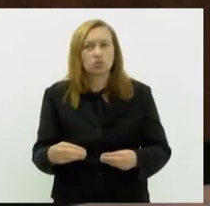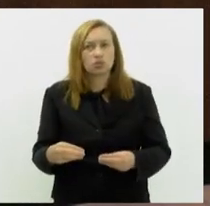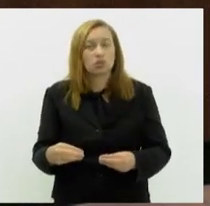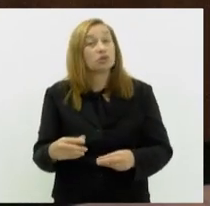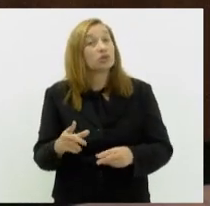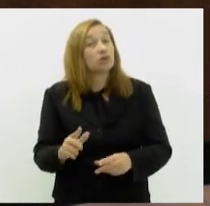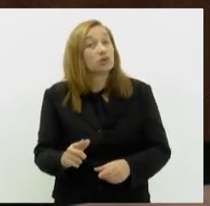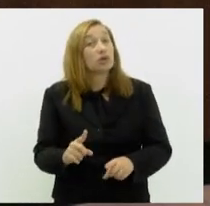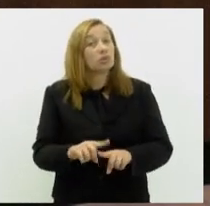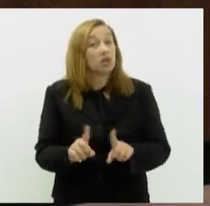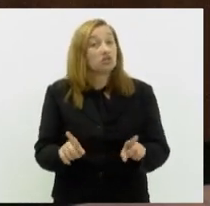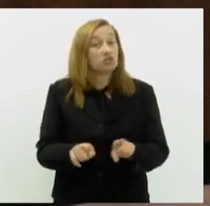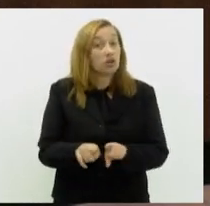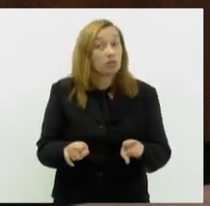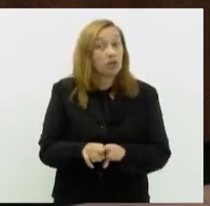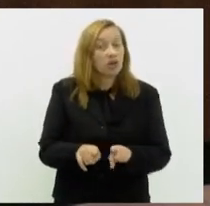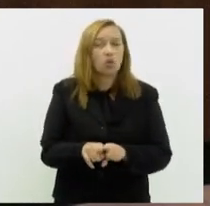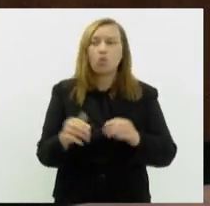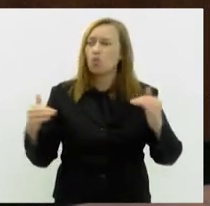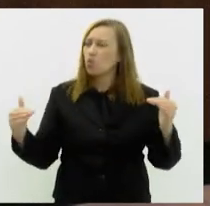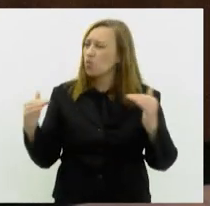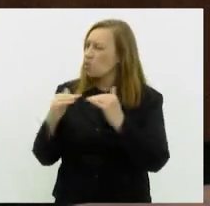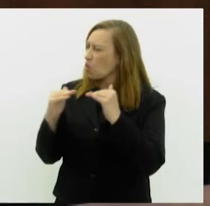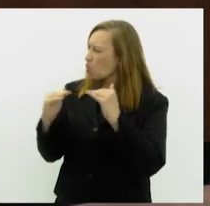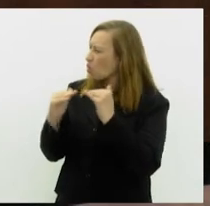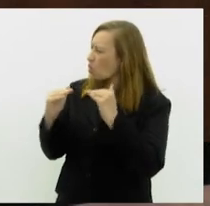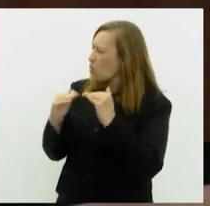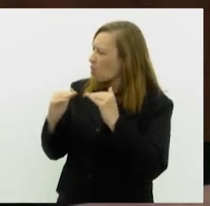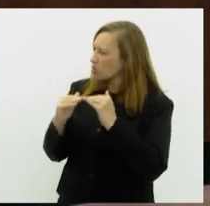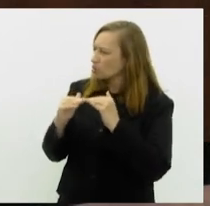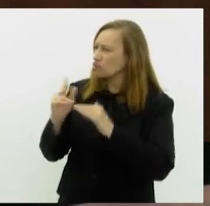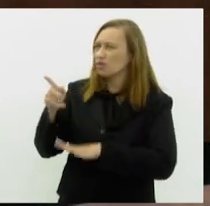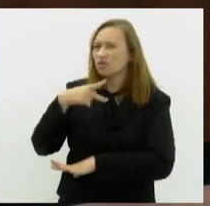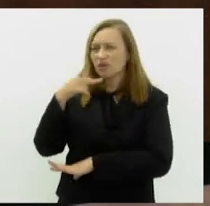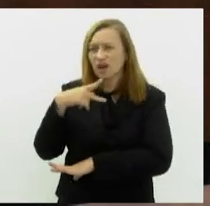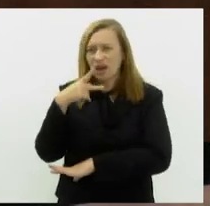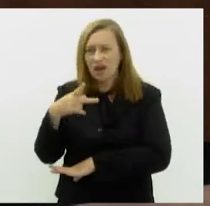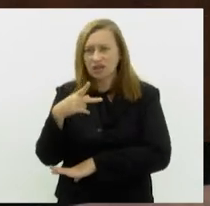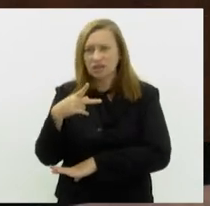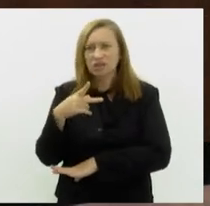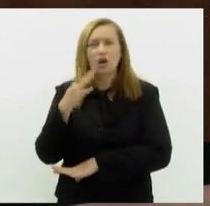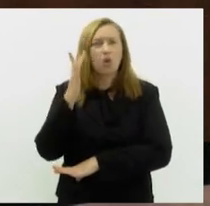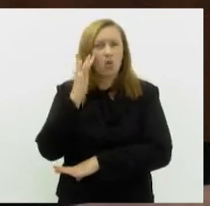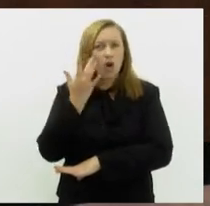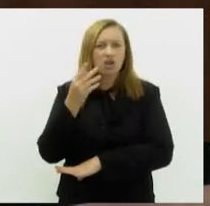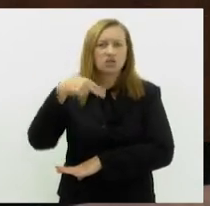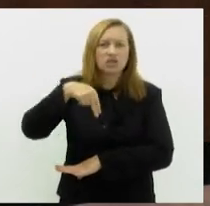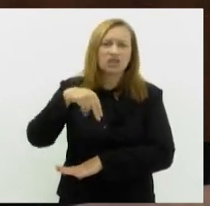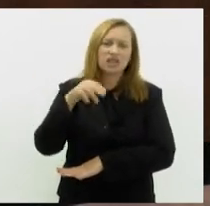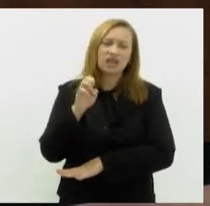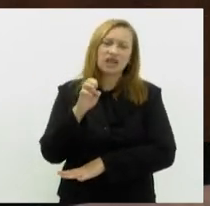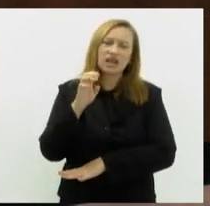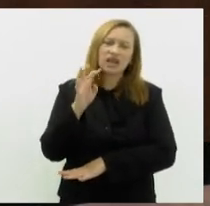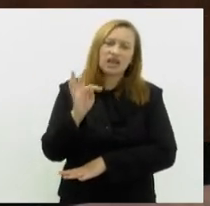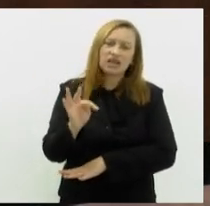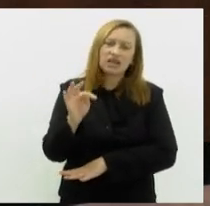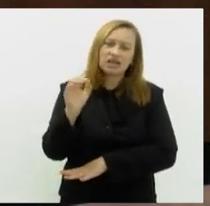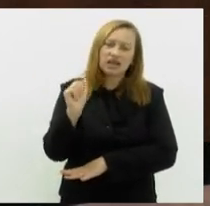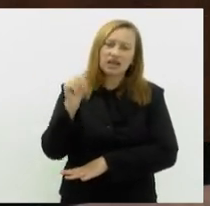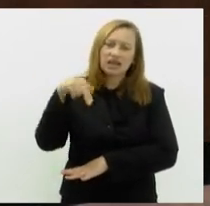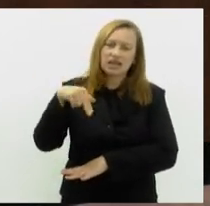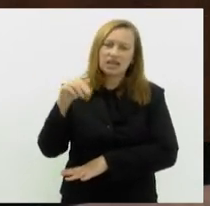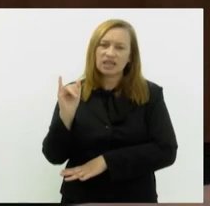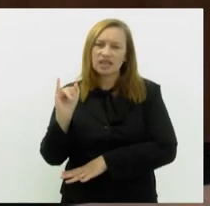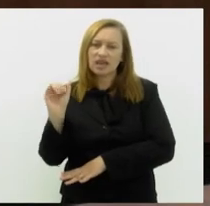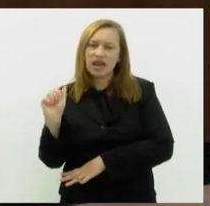Por outro lado, concordo plenamente com o que foi dito. Acho Netanyahu um homem que